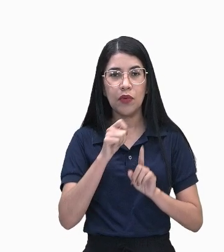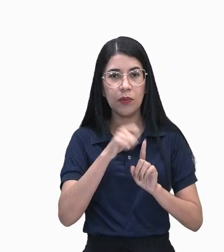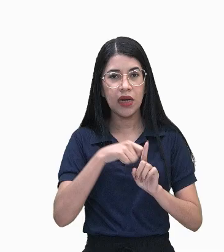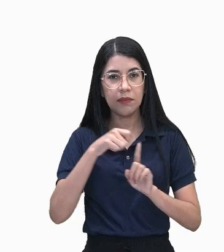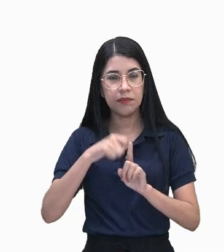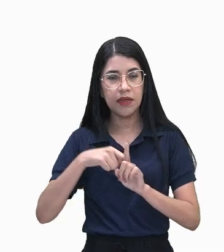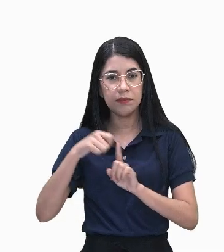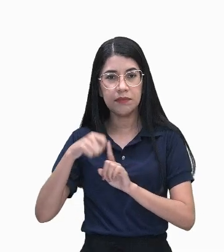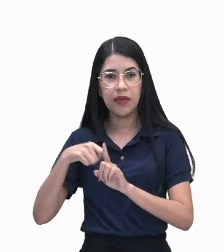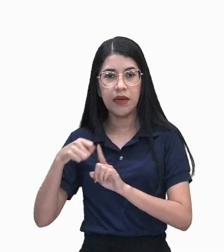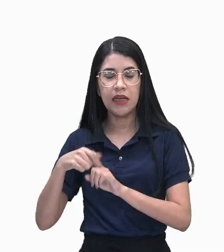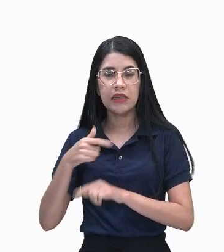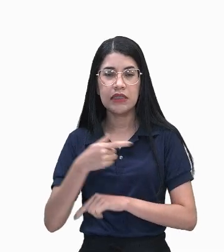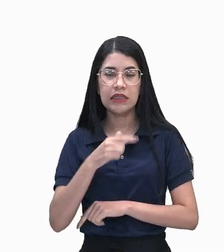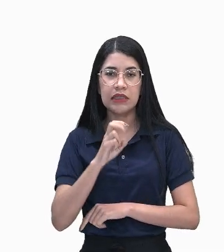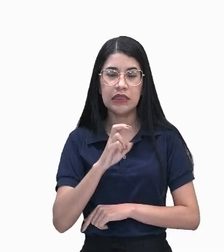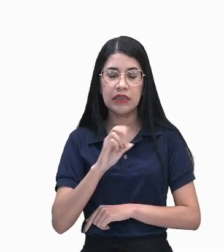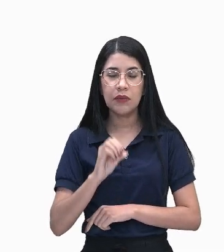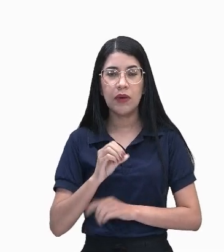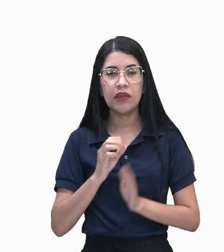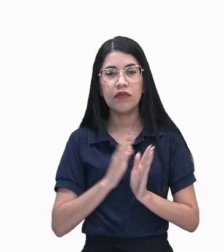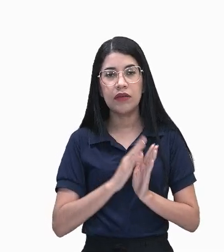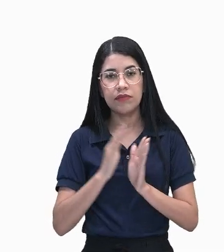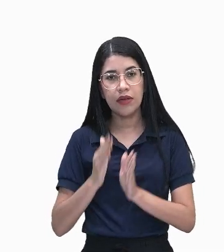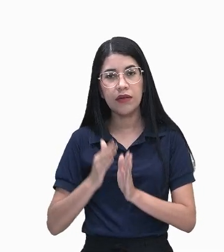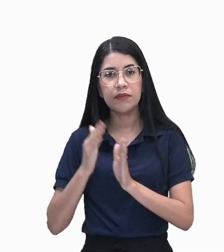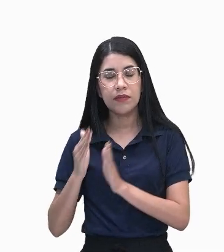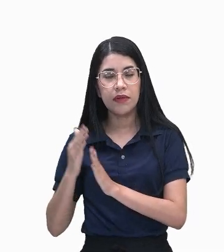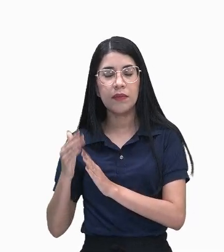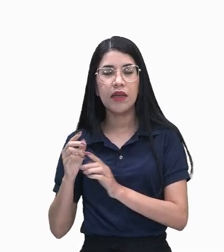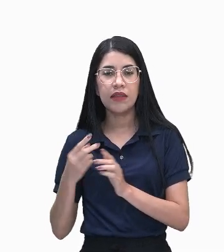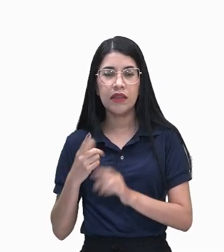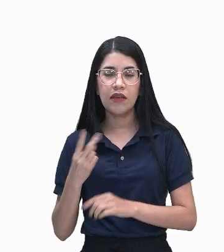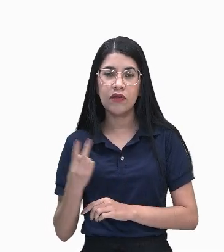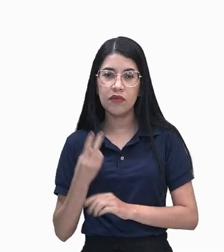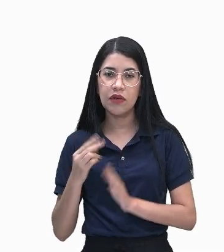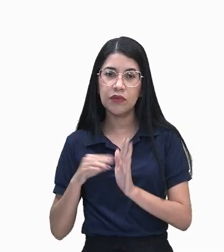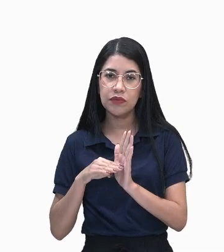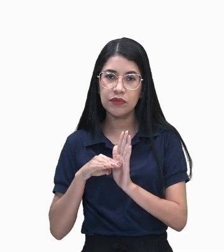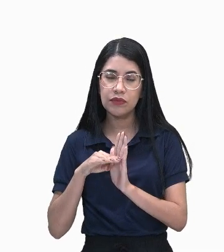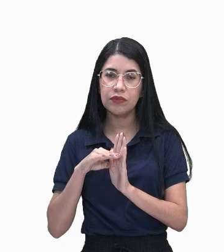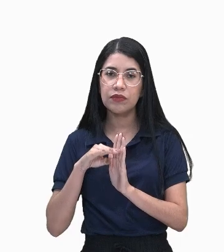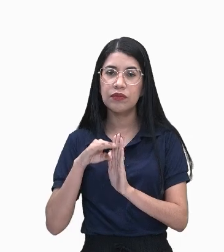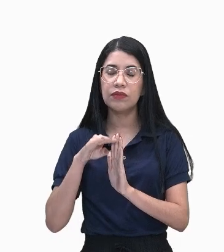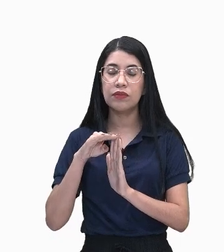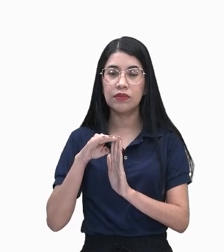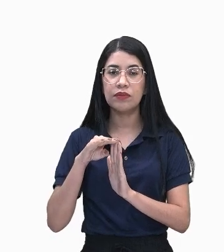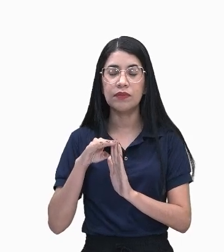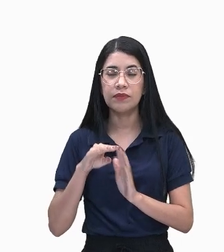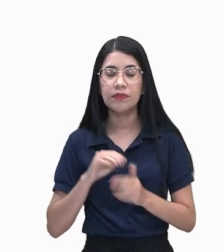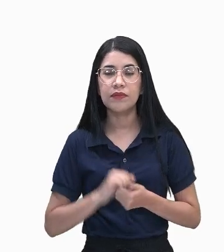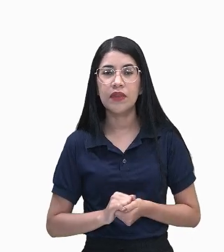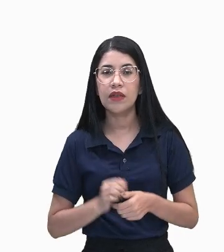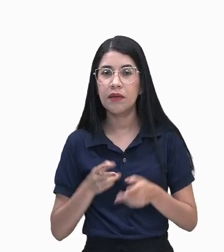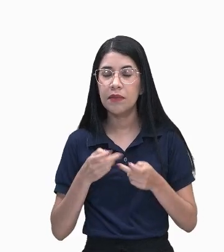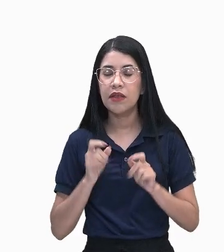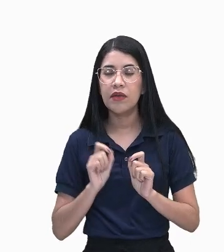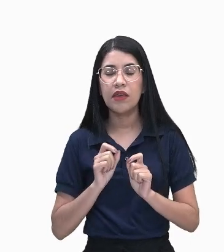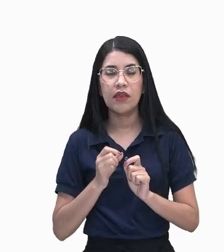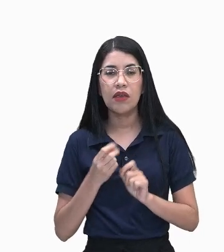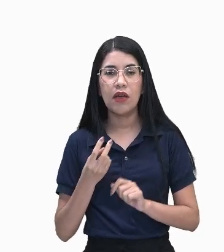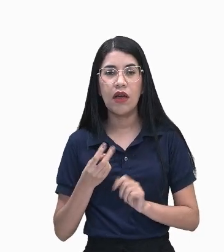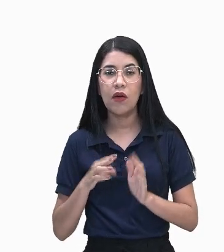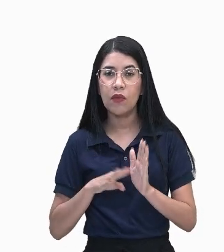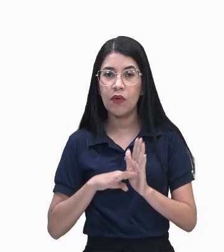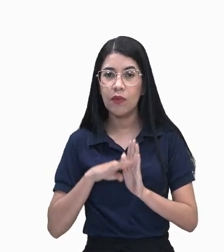de 7,50 passou a 9,50, aumentou 2, depois para 11,50. Perceba que de um para o outro, de um mês para o outro, esse aumento médio,